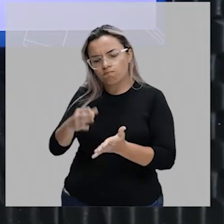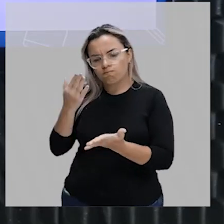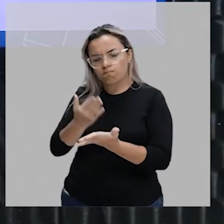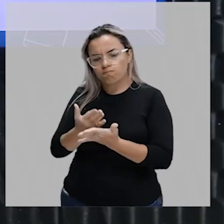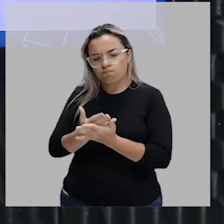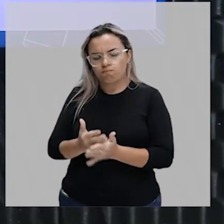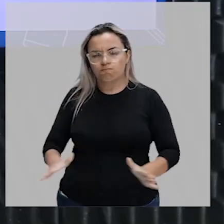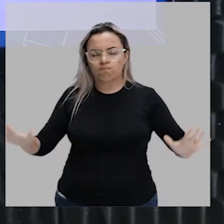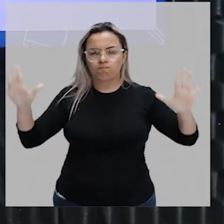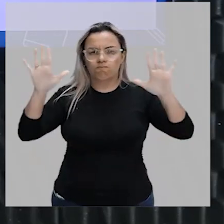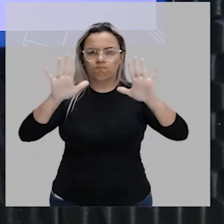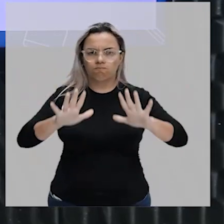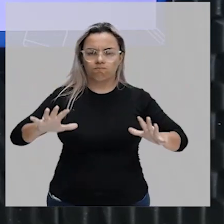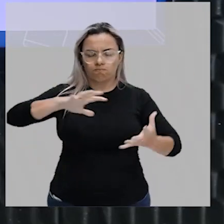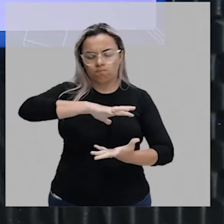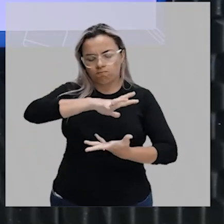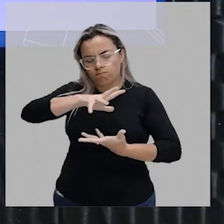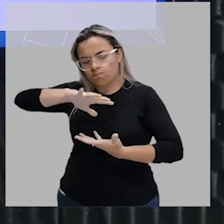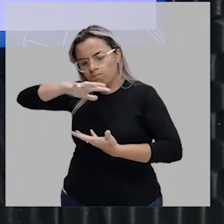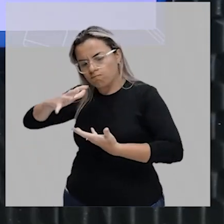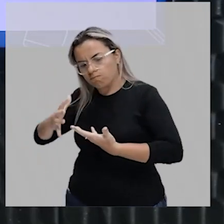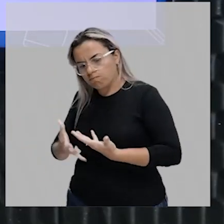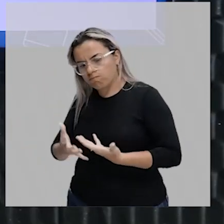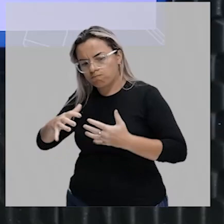composta por esses gases,